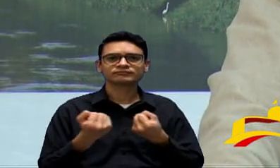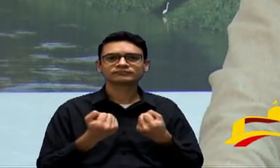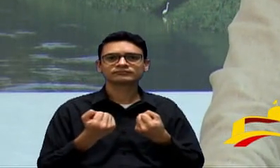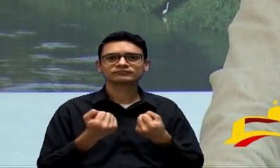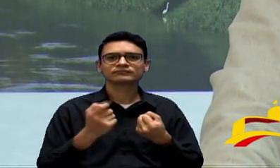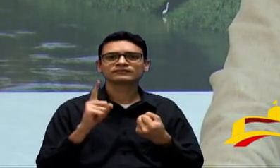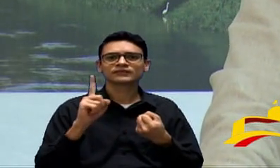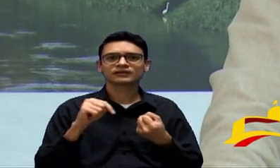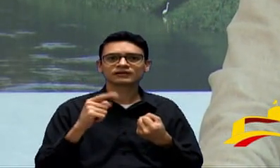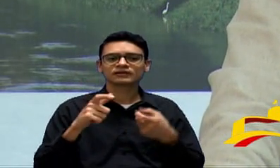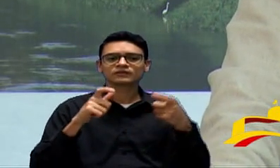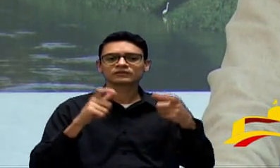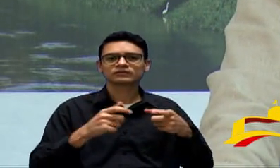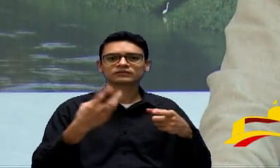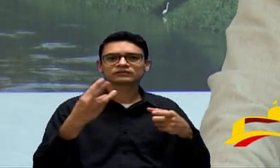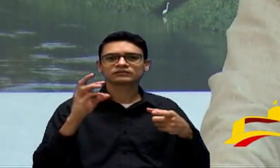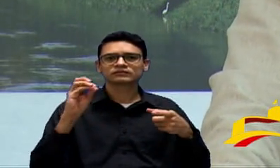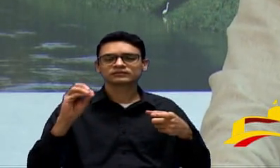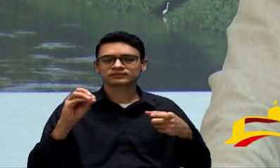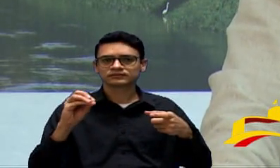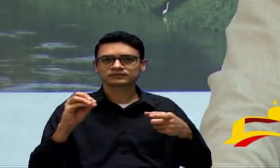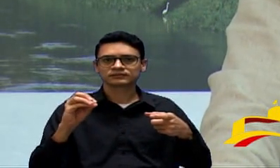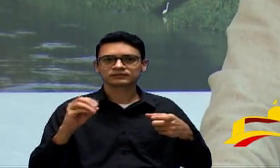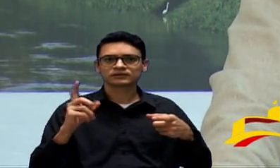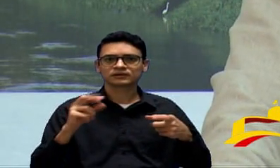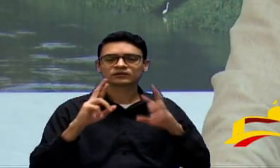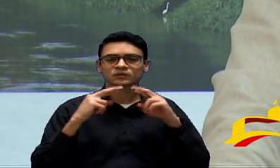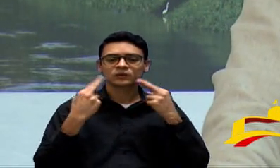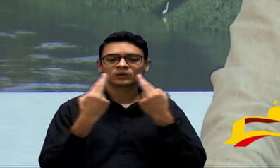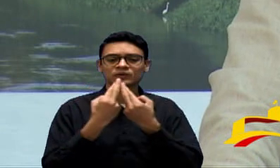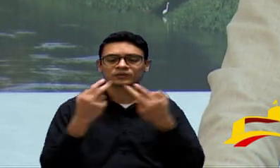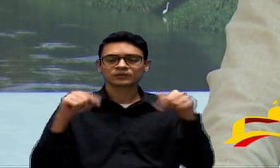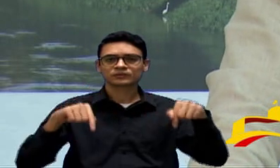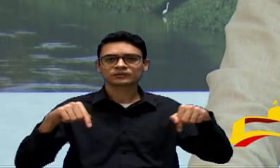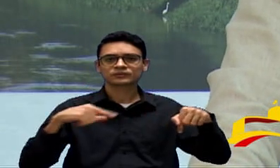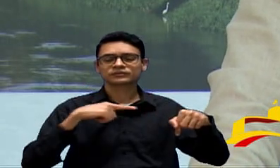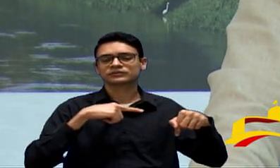para a unidade de Brigadeiro Tobias, e hoje tem uma reunião. Peço com muito carinho